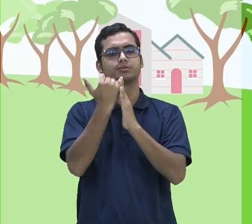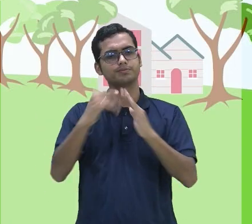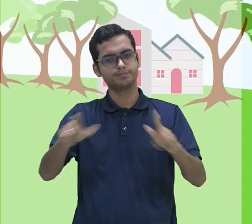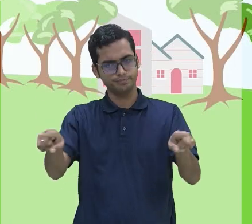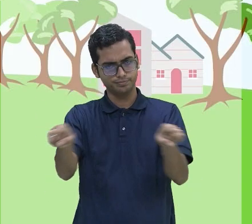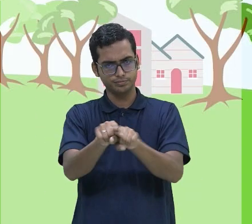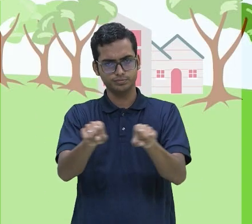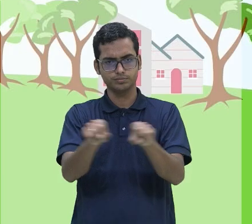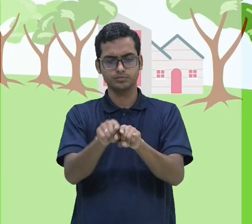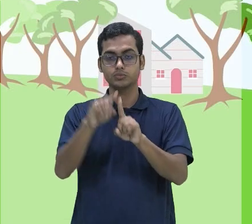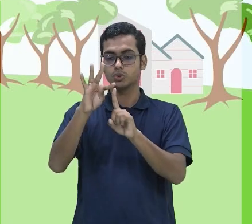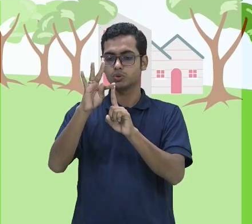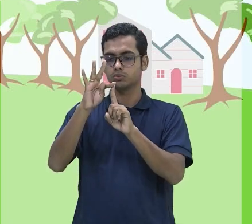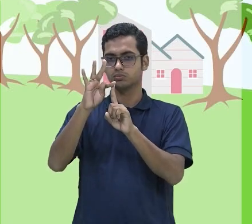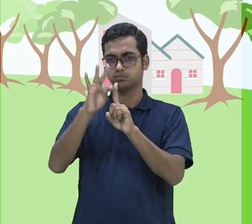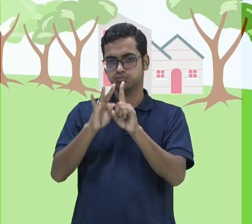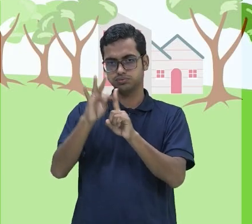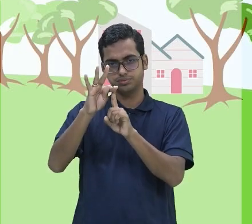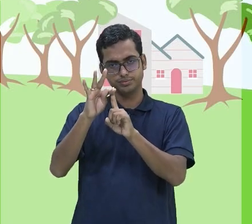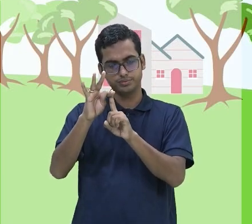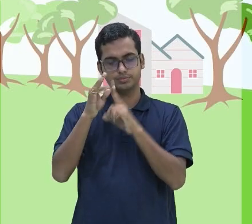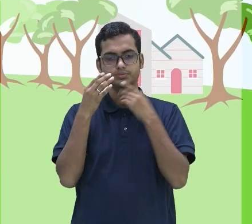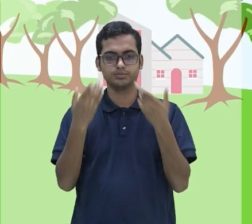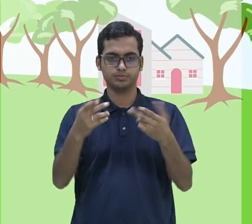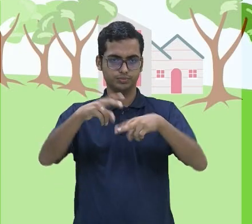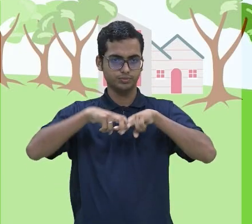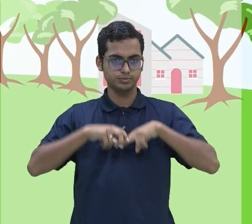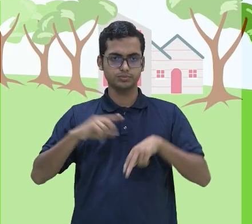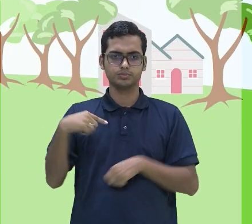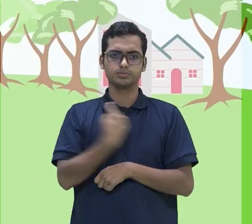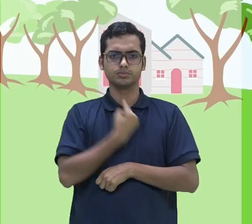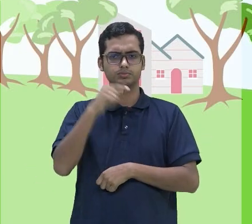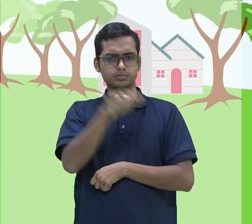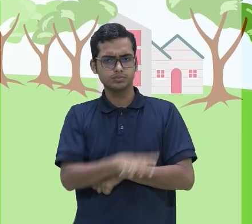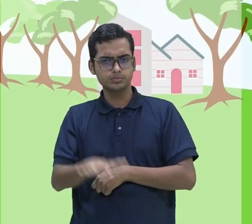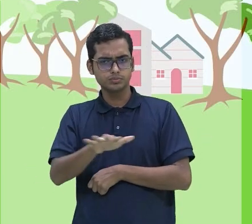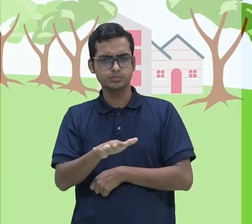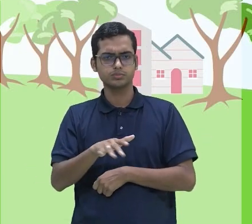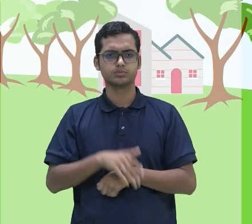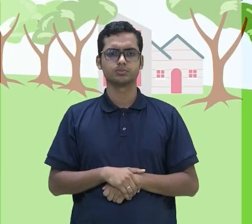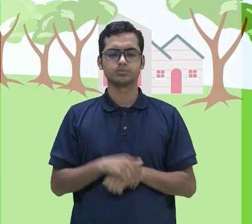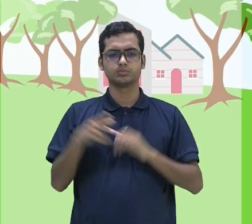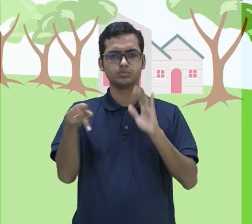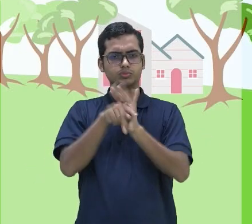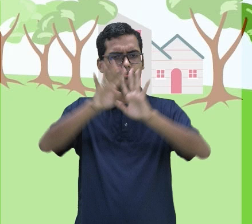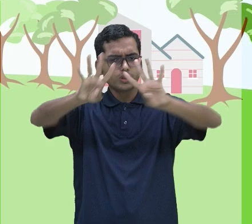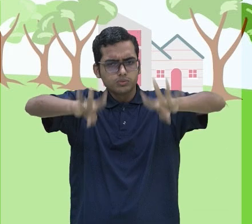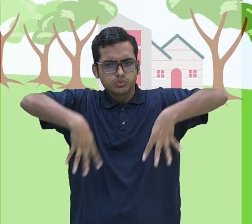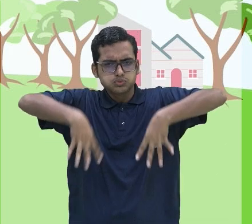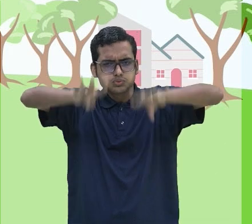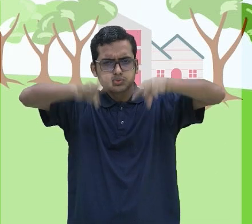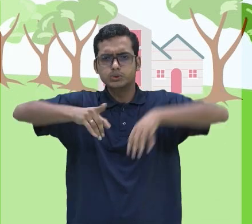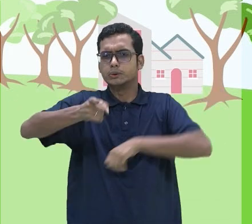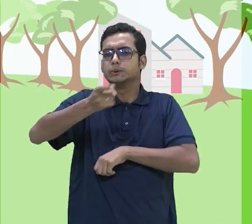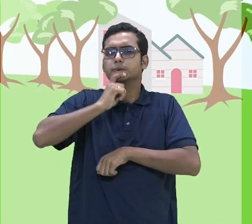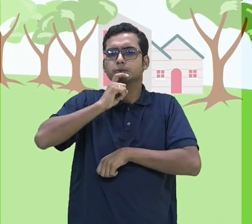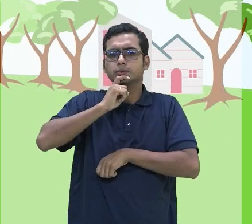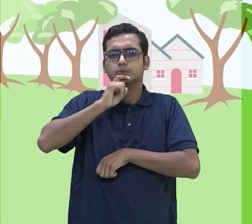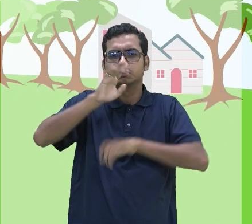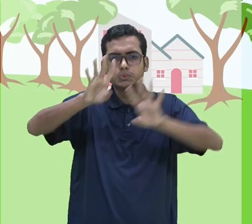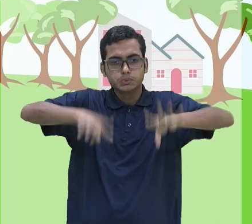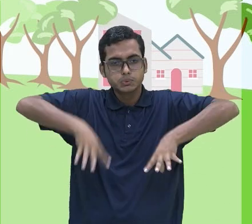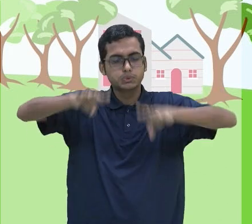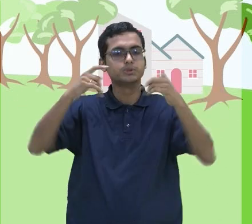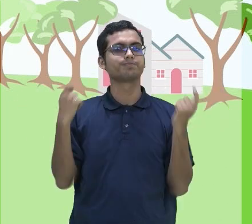desconforto térmico. Então, na nossa região, o aparelho de ar-condicionado ele não se torna um luxo, ele é